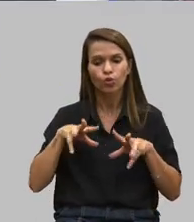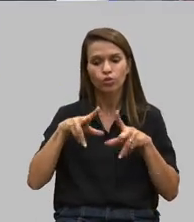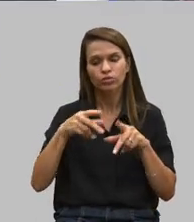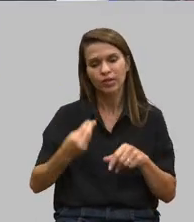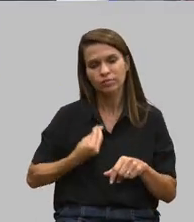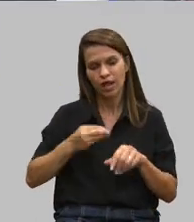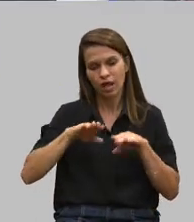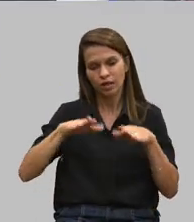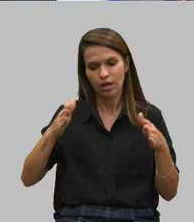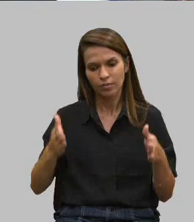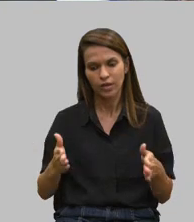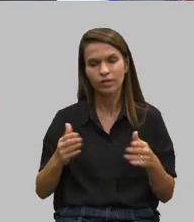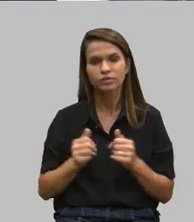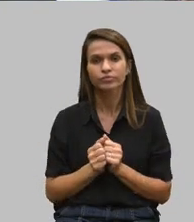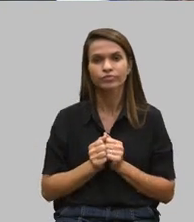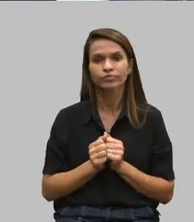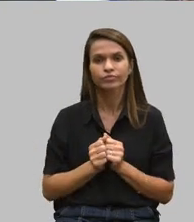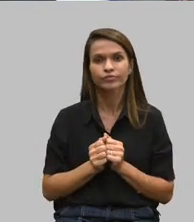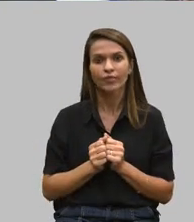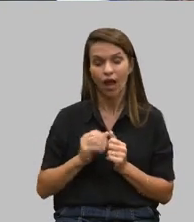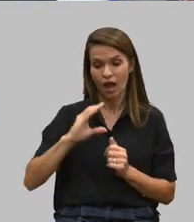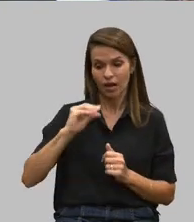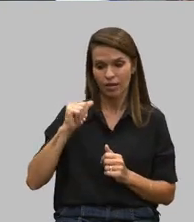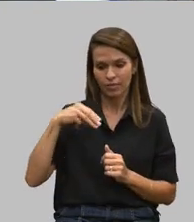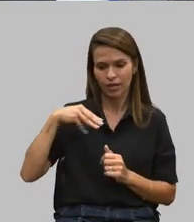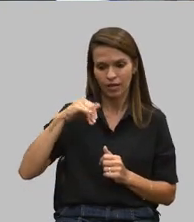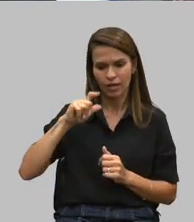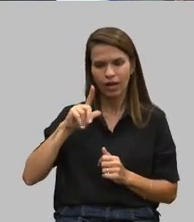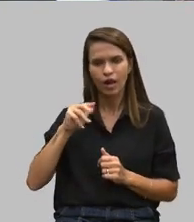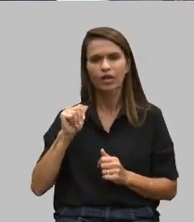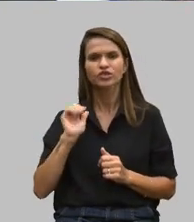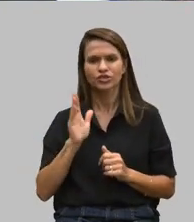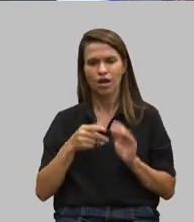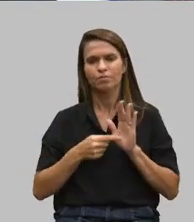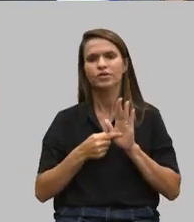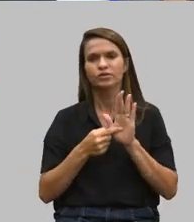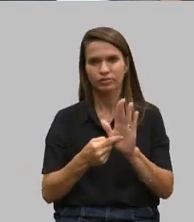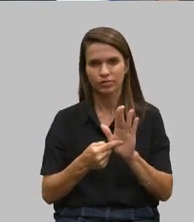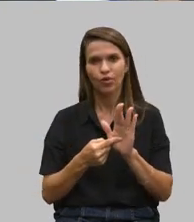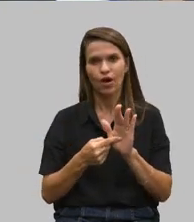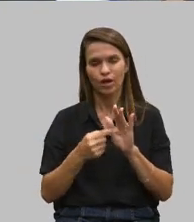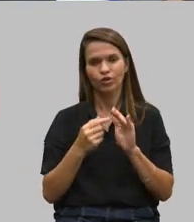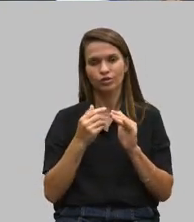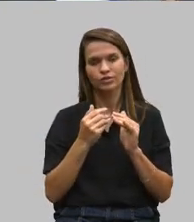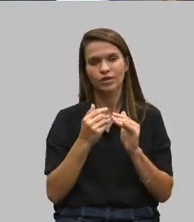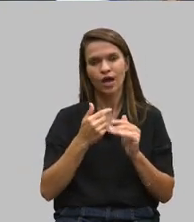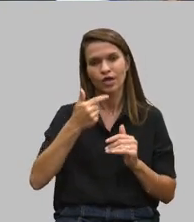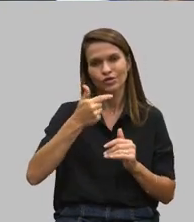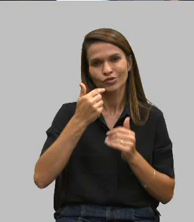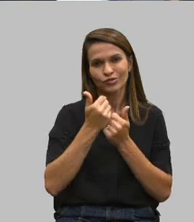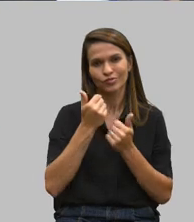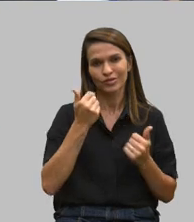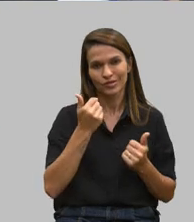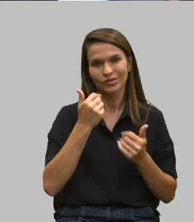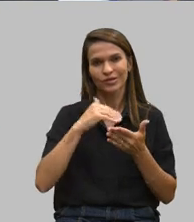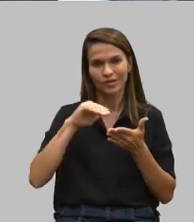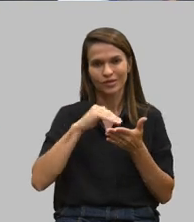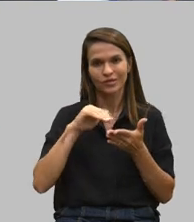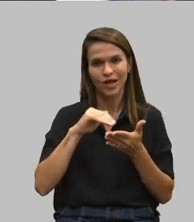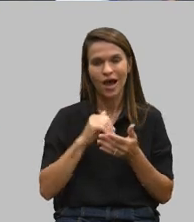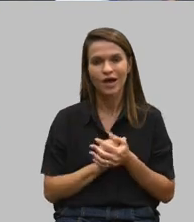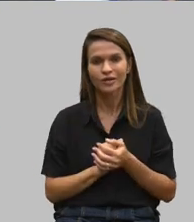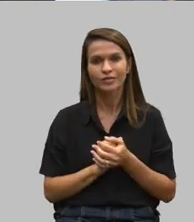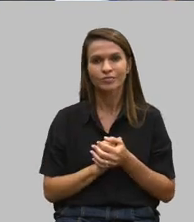dizer a Camila deve ter apresentado muito bem né Camila eu a nossa subsecretária que é uma entusiasta Quando você chegou nesse nome né